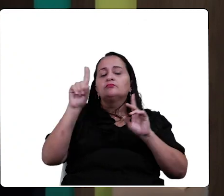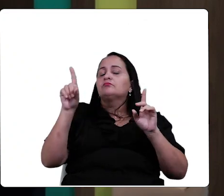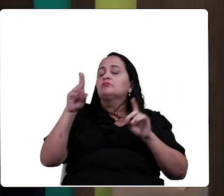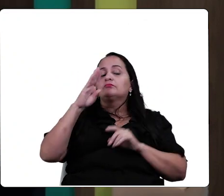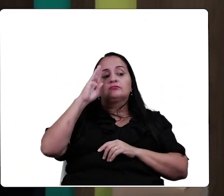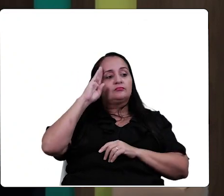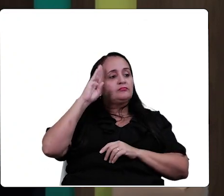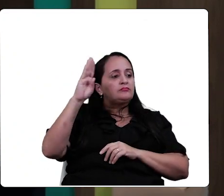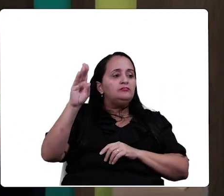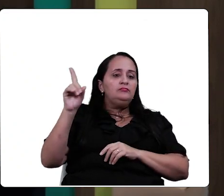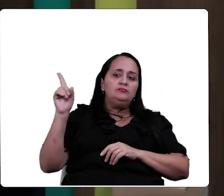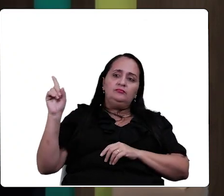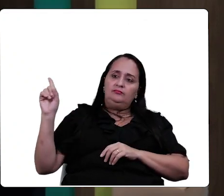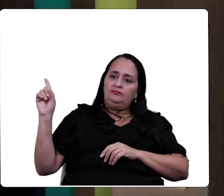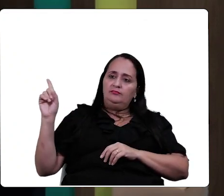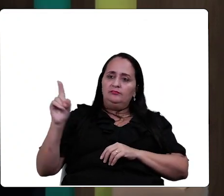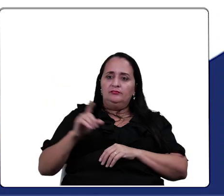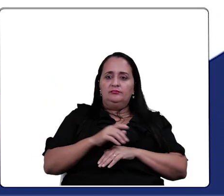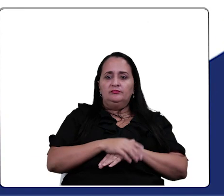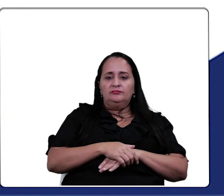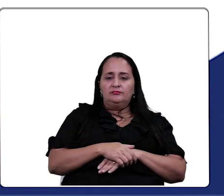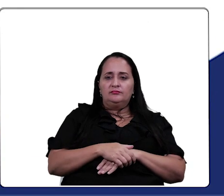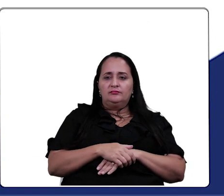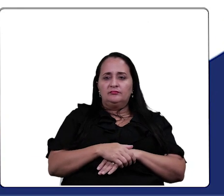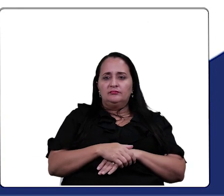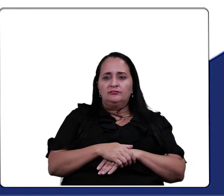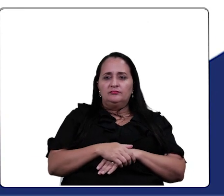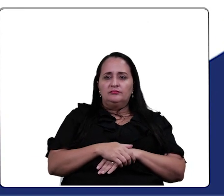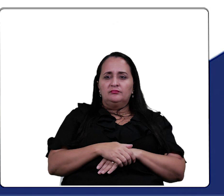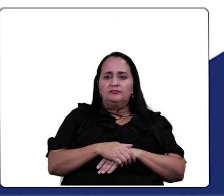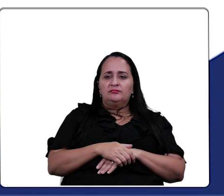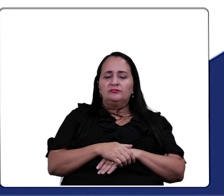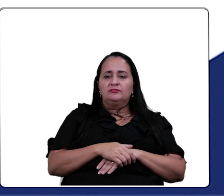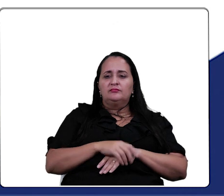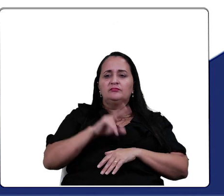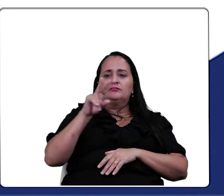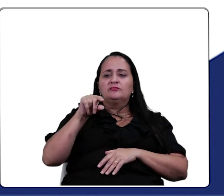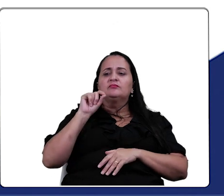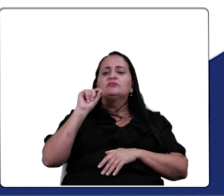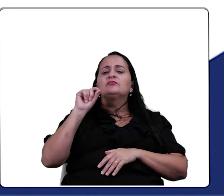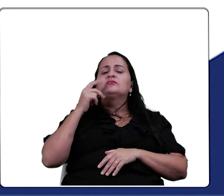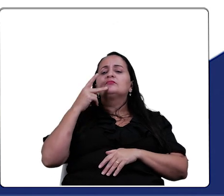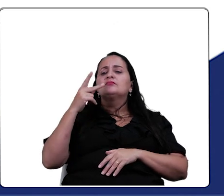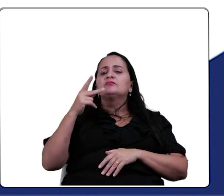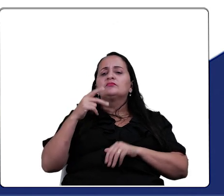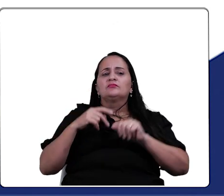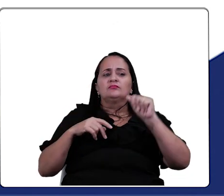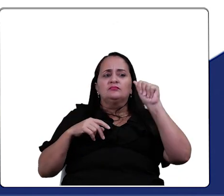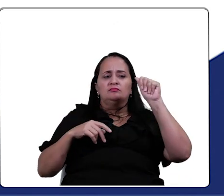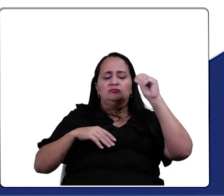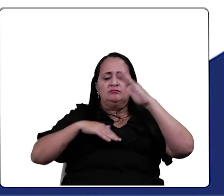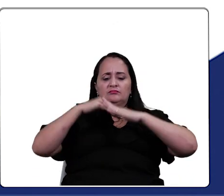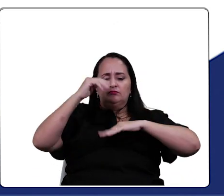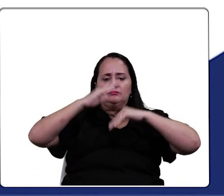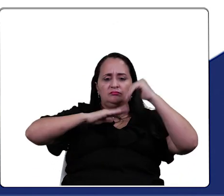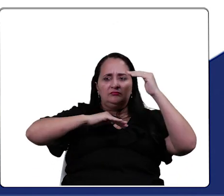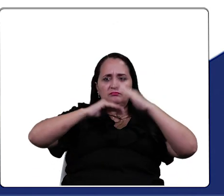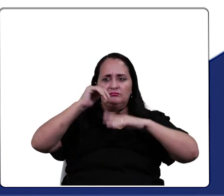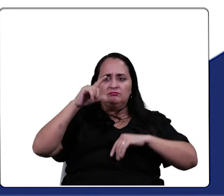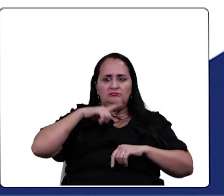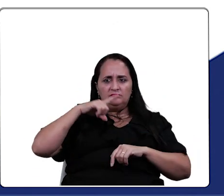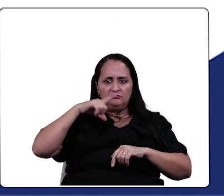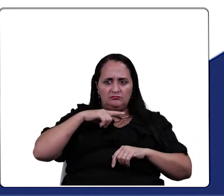assunto principal dessa tirinha. A tirinha que a gente leu fala sobre o quê? As profissões que existem